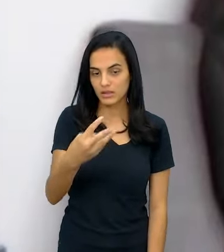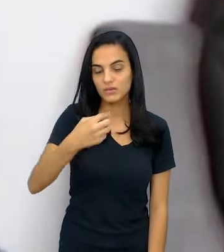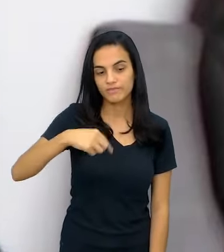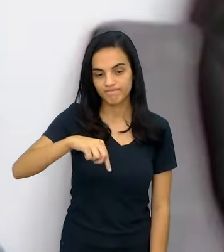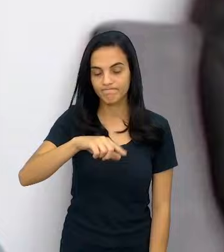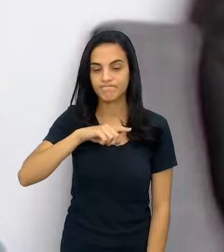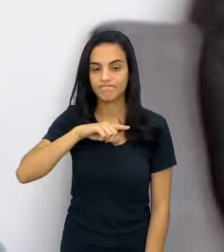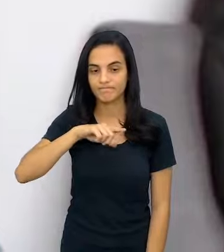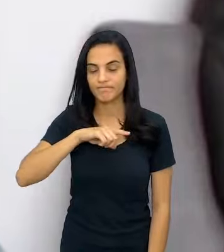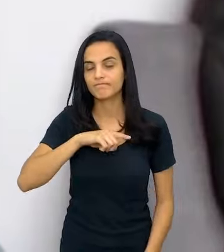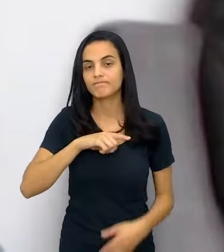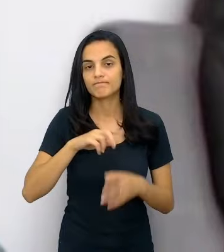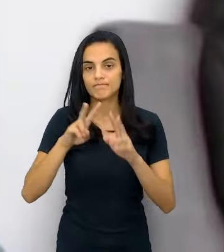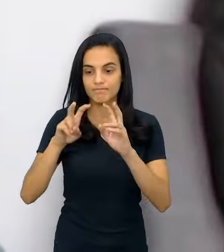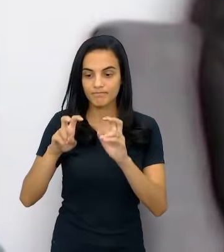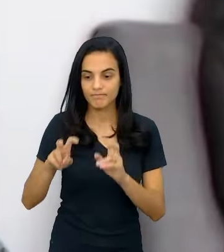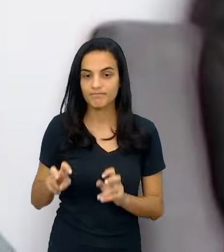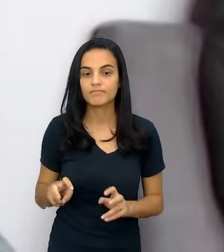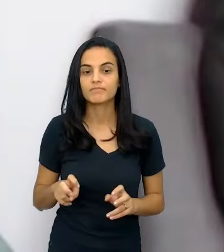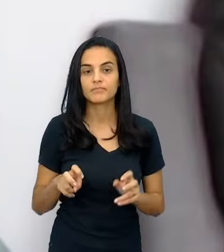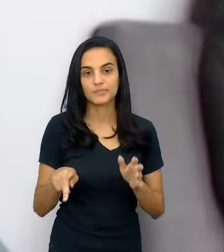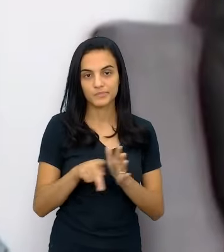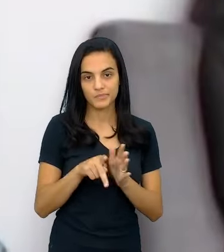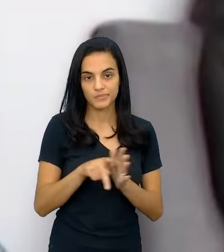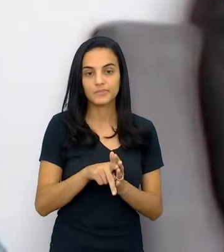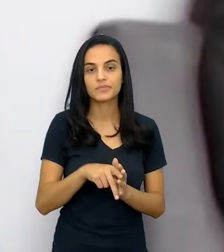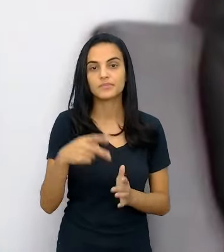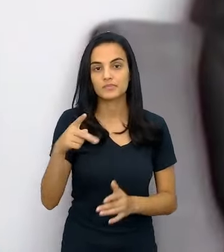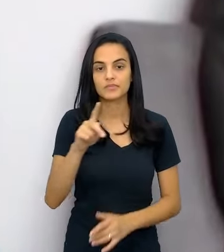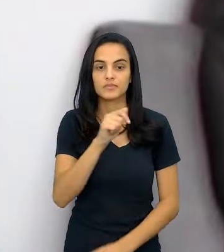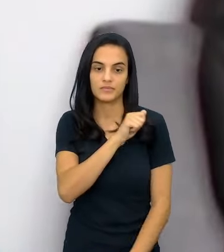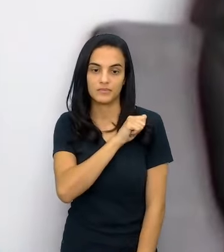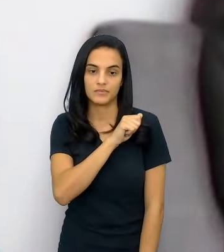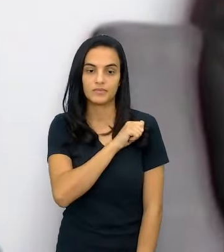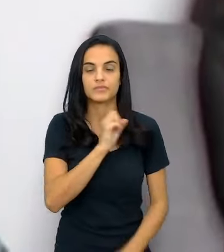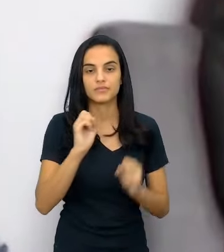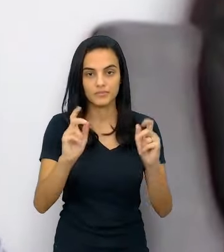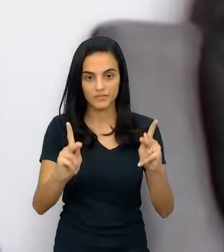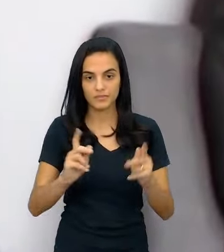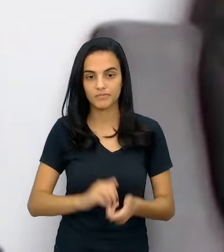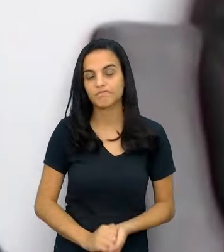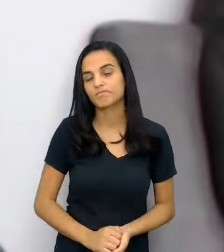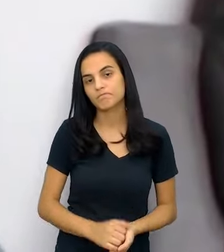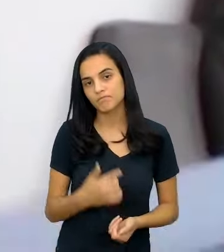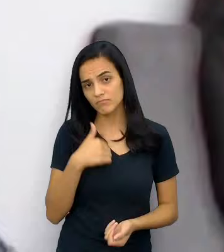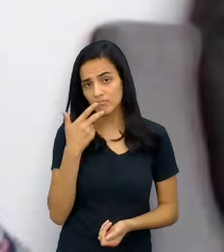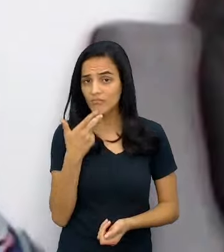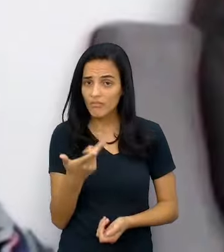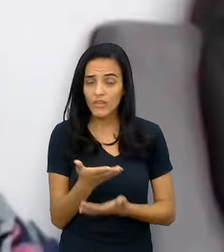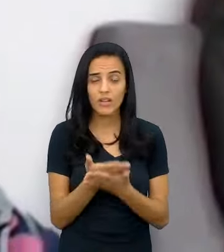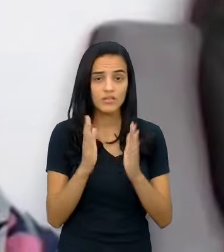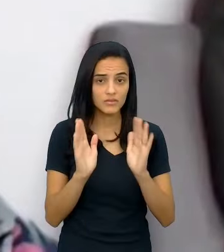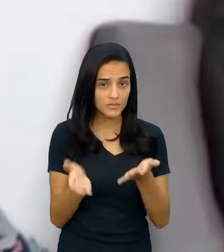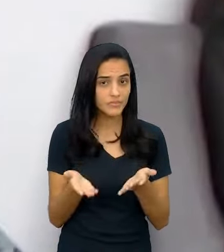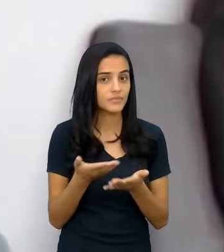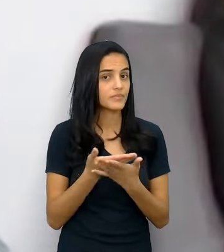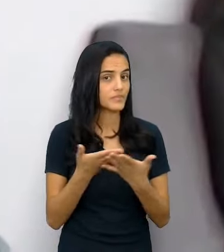uns encartes, né, que eu tenho para o aluno recortar ali algumas figuras. Então, como eu disse para vocês,